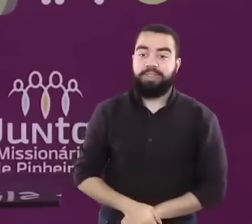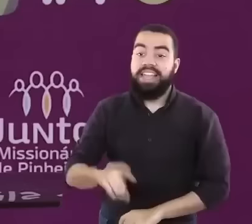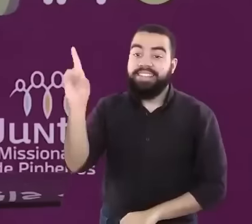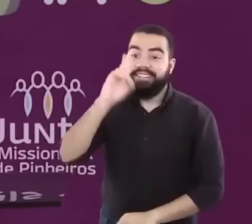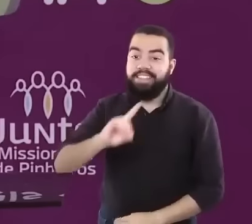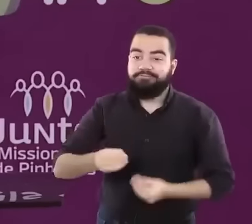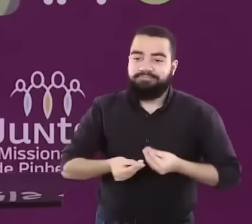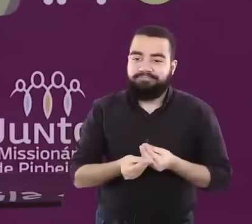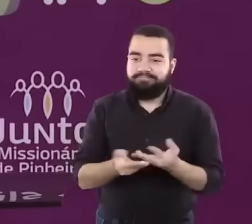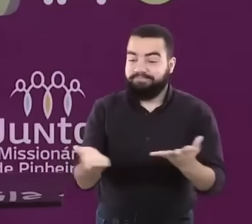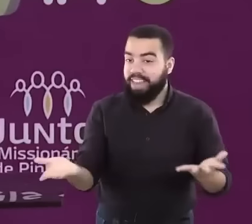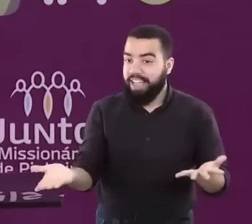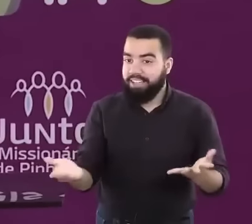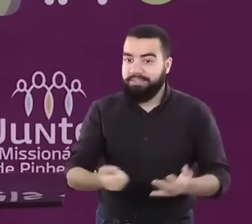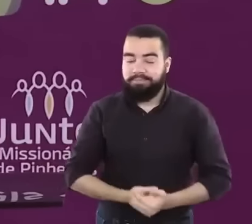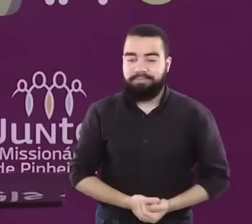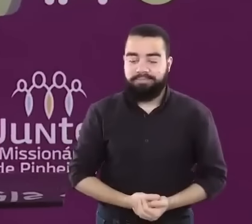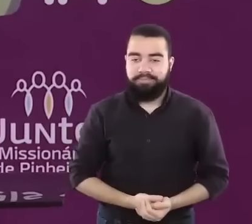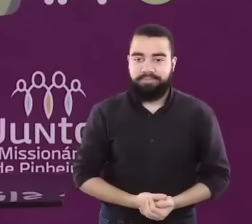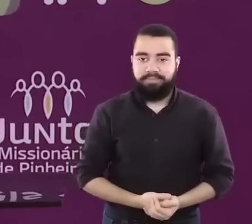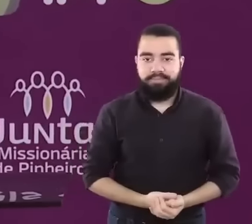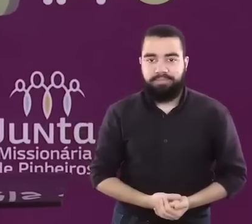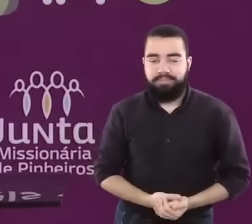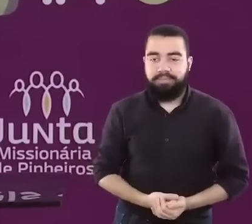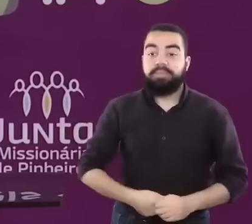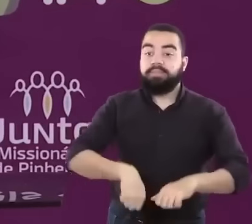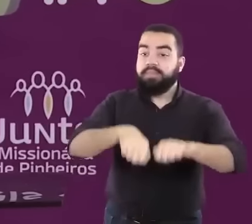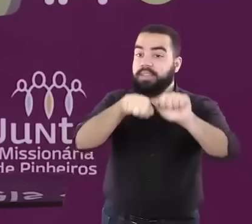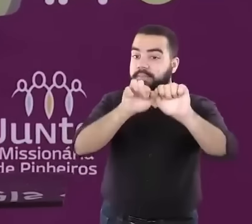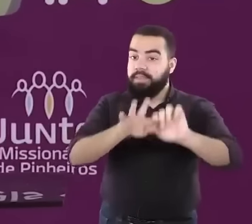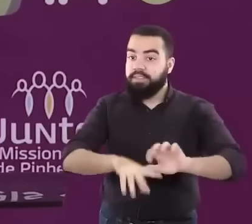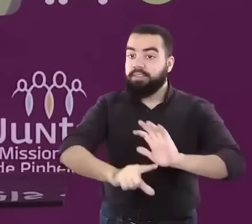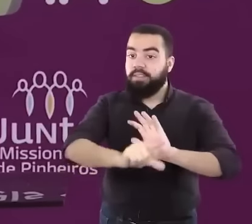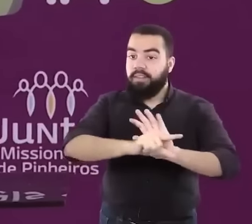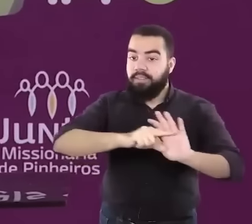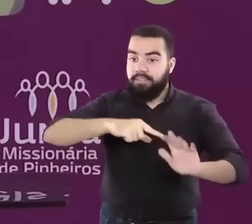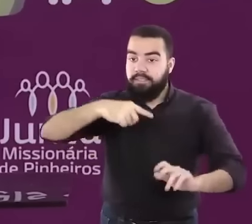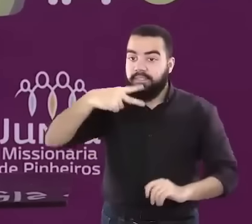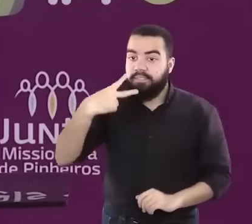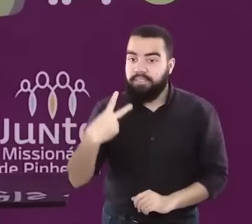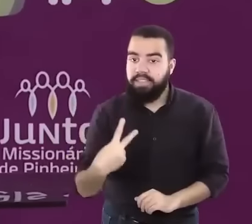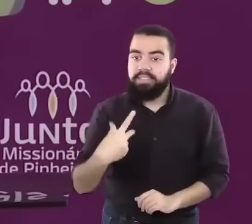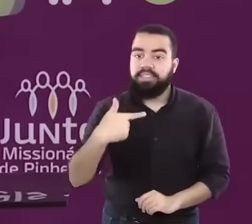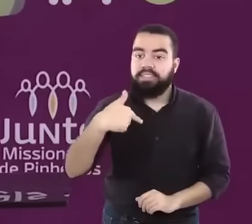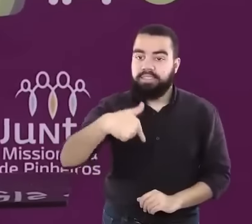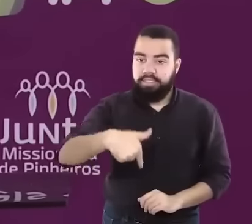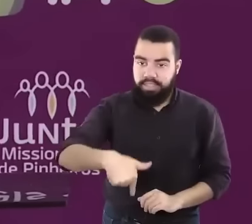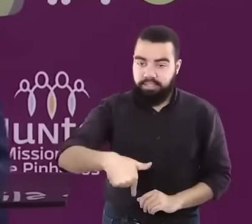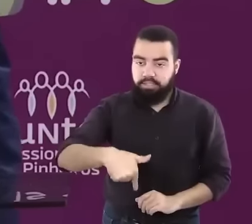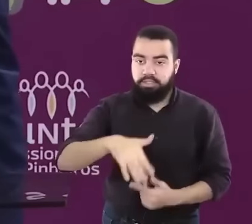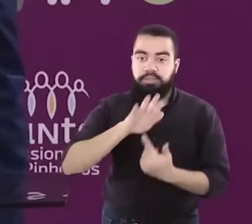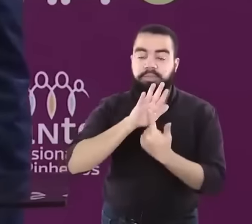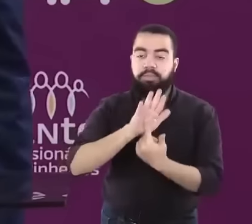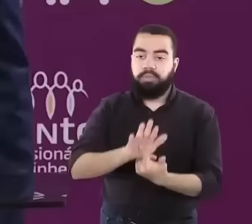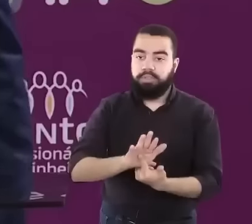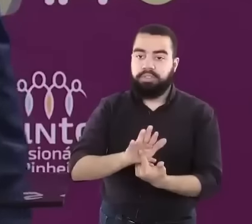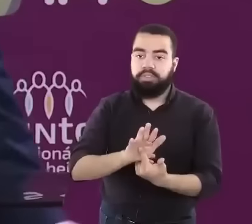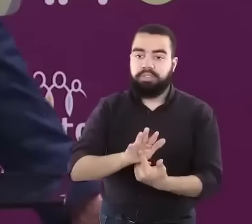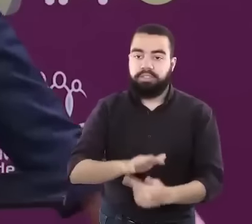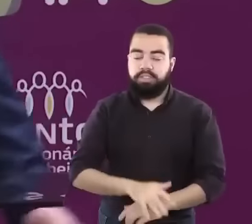necessidades quarta bênção verso 27 A 29 ele vai